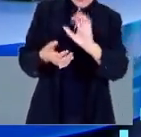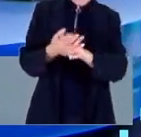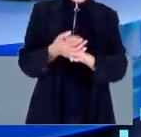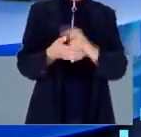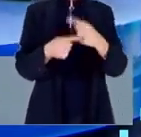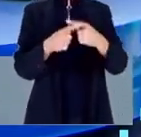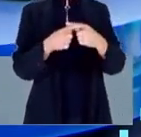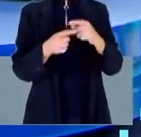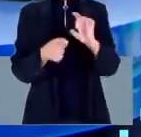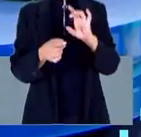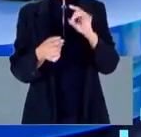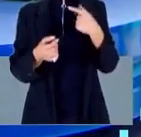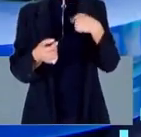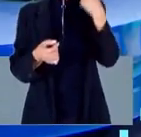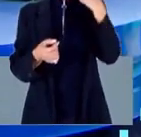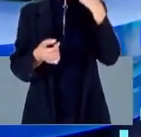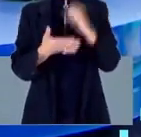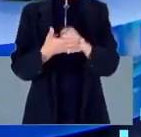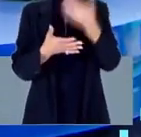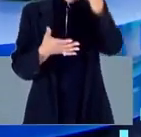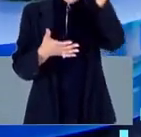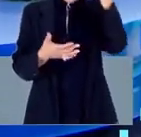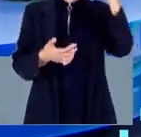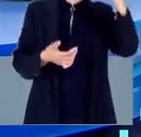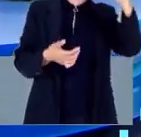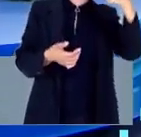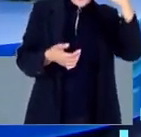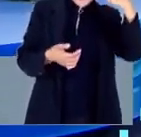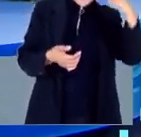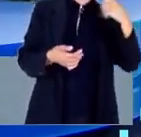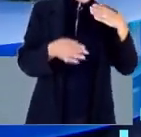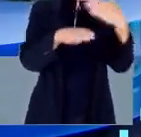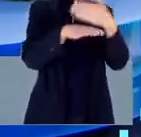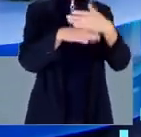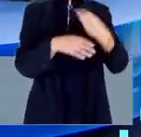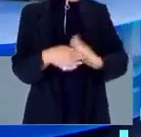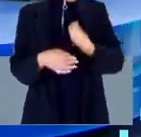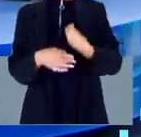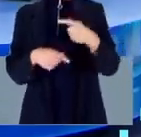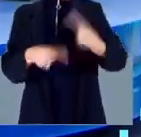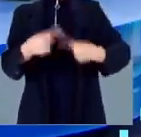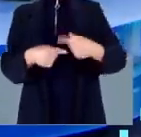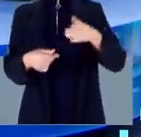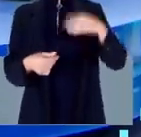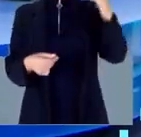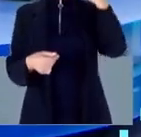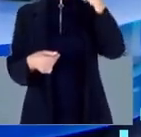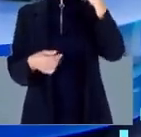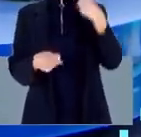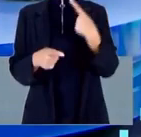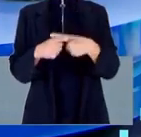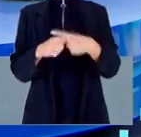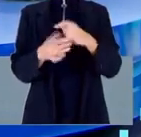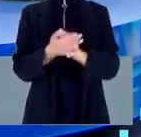que eu vejo muito muito artista participando da vida política mas eu sei porque que tá participando